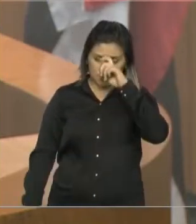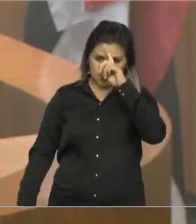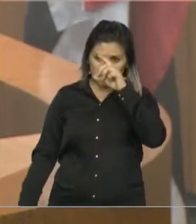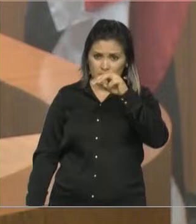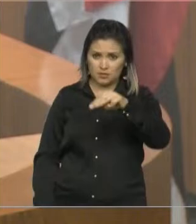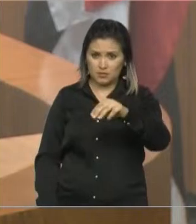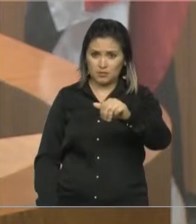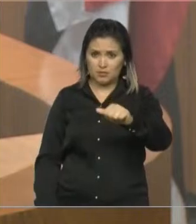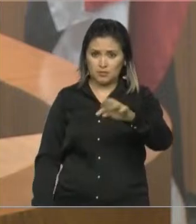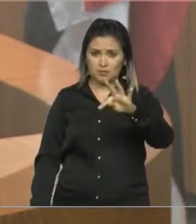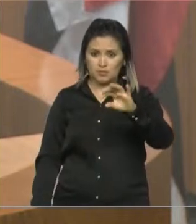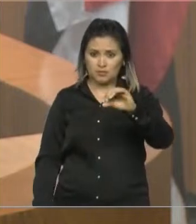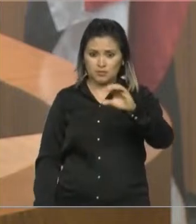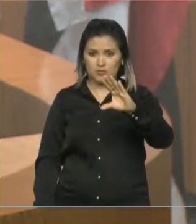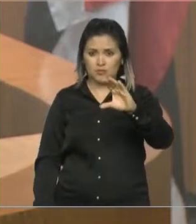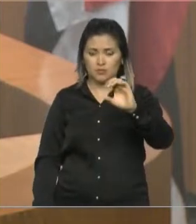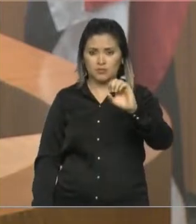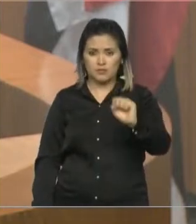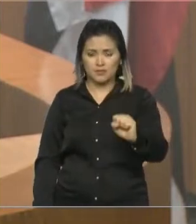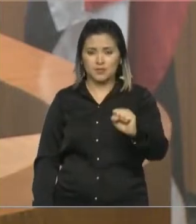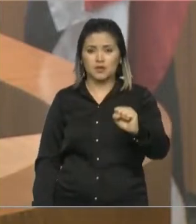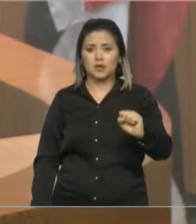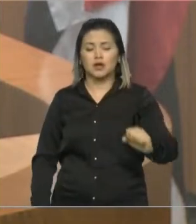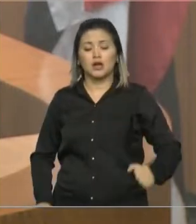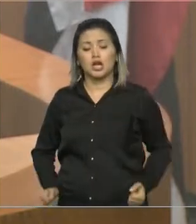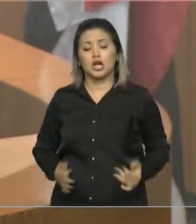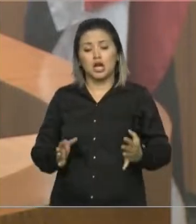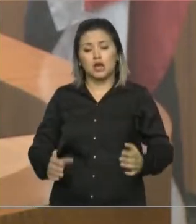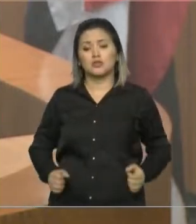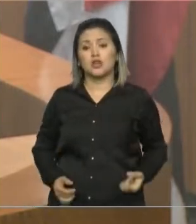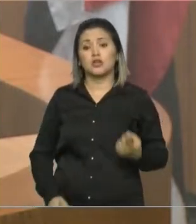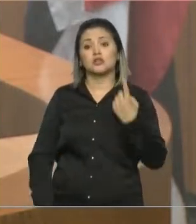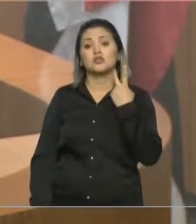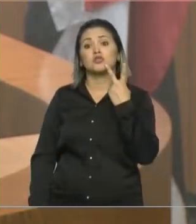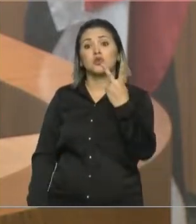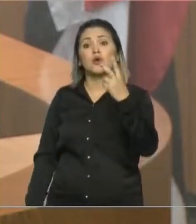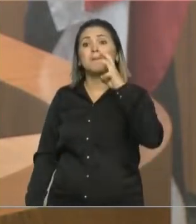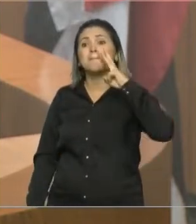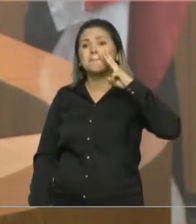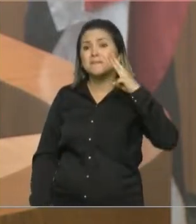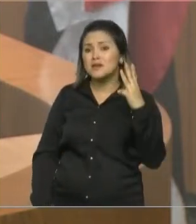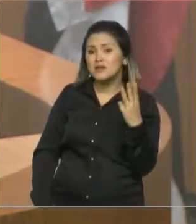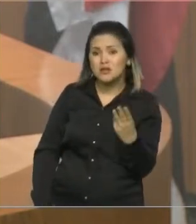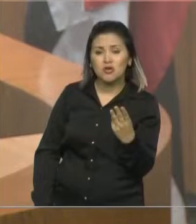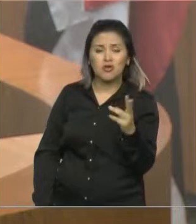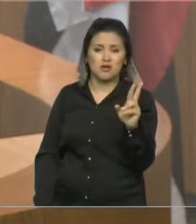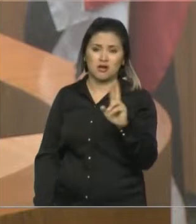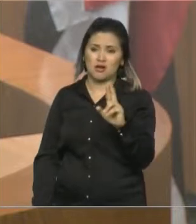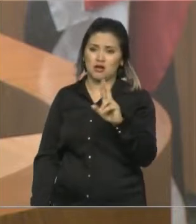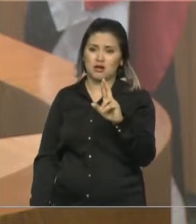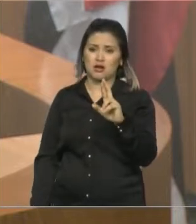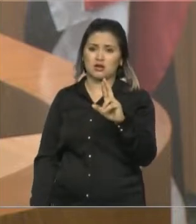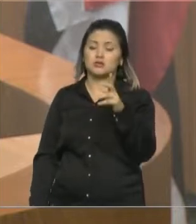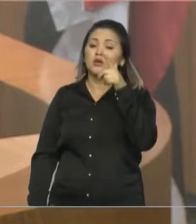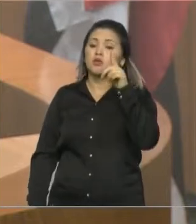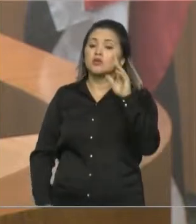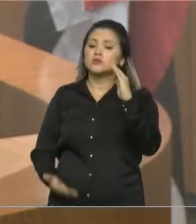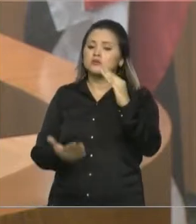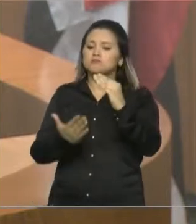R$2 milhões por mês, salvo engano, correto, secretário? E nós conseguimos baixar esse custo